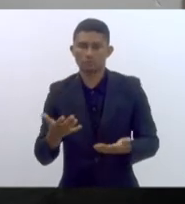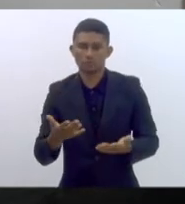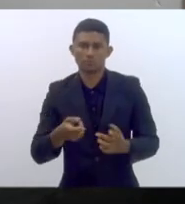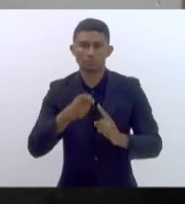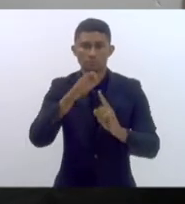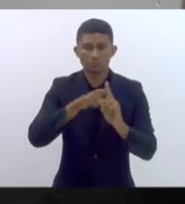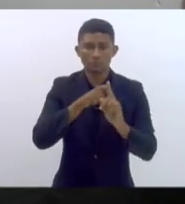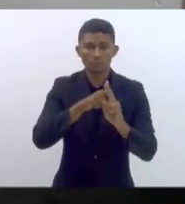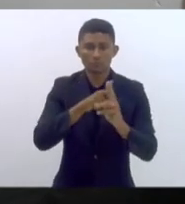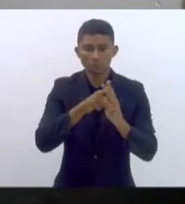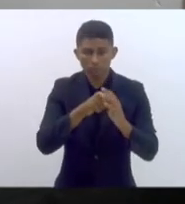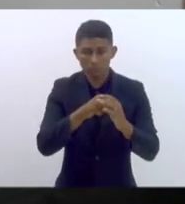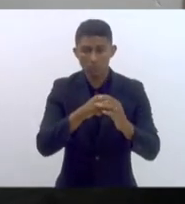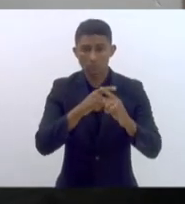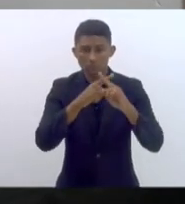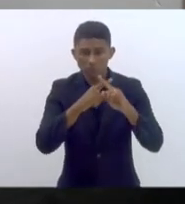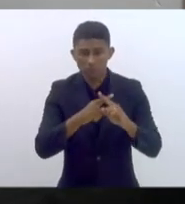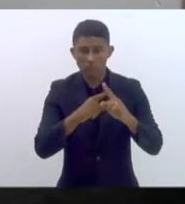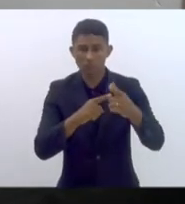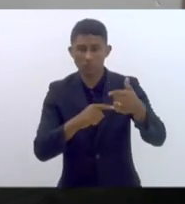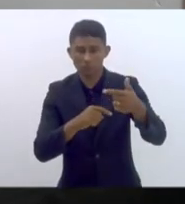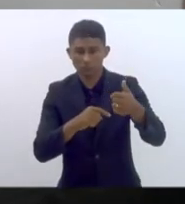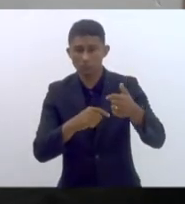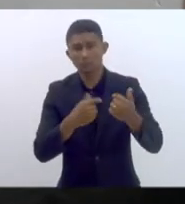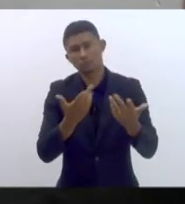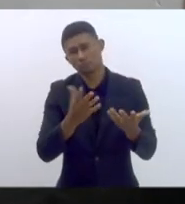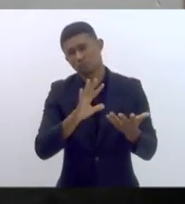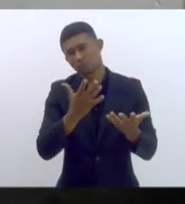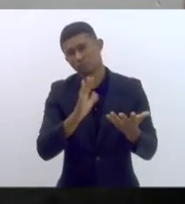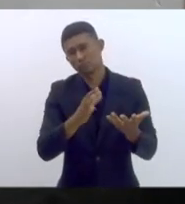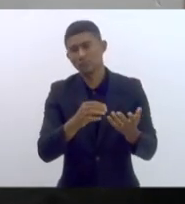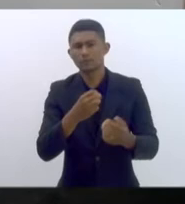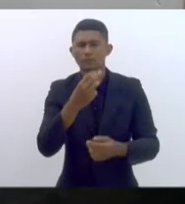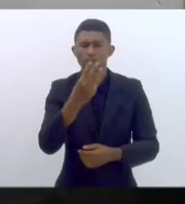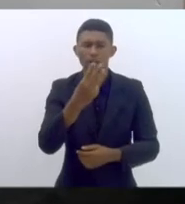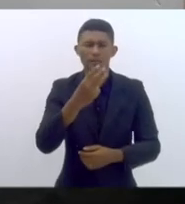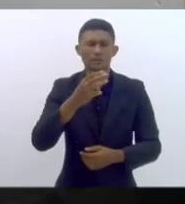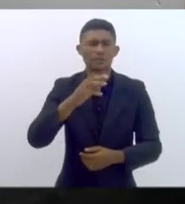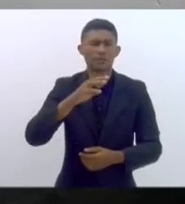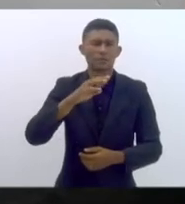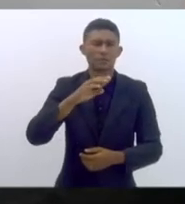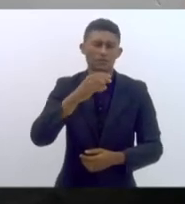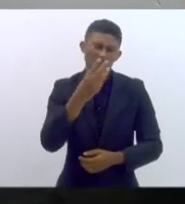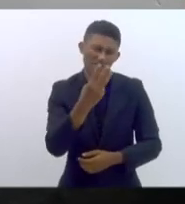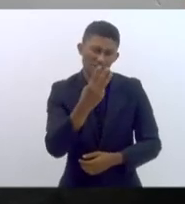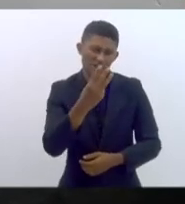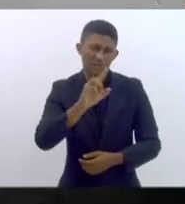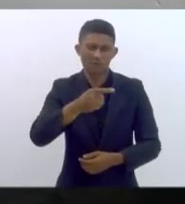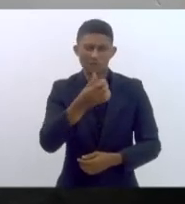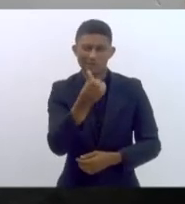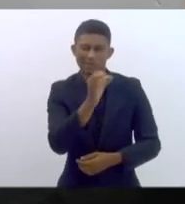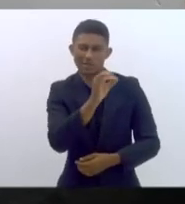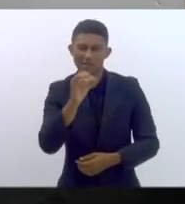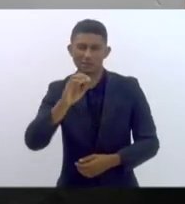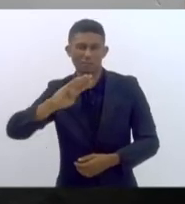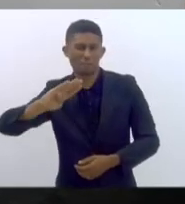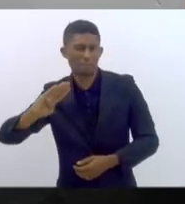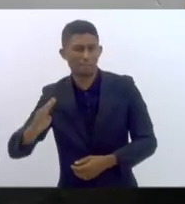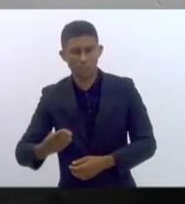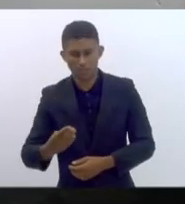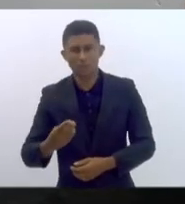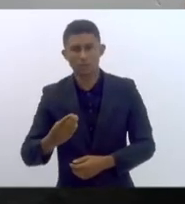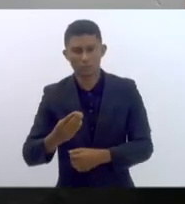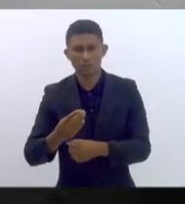né, vai dar uma média de, grosso modo, 3 bilhões e 600 por ano.